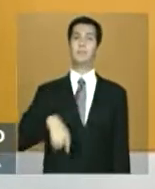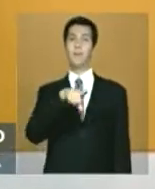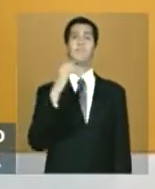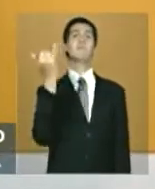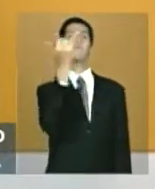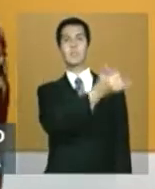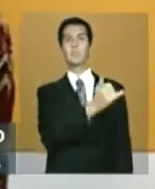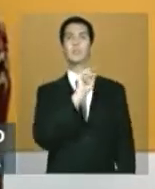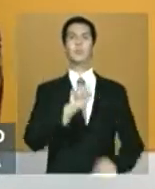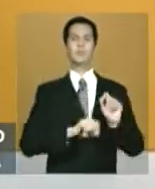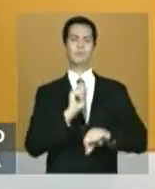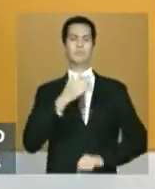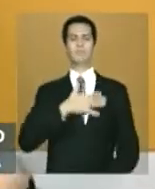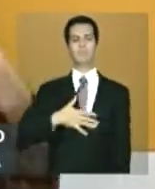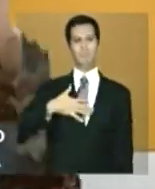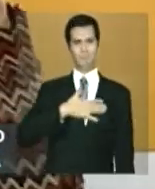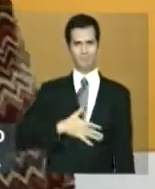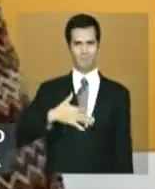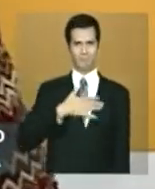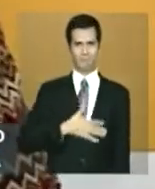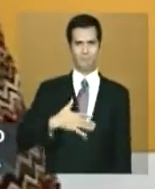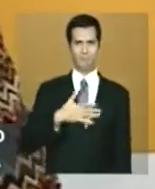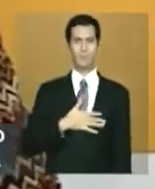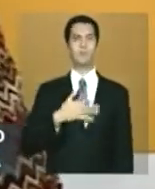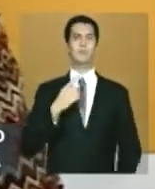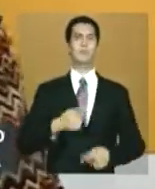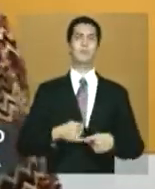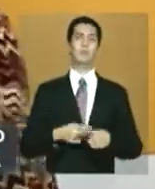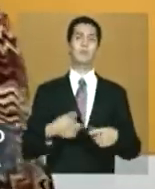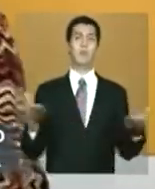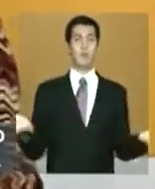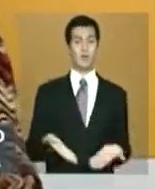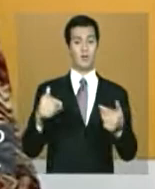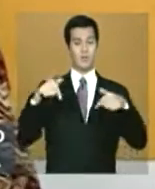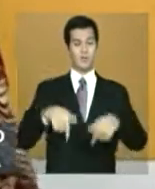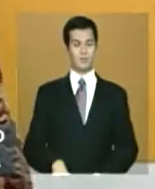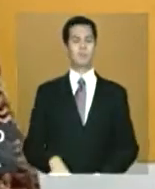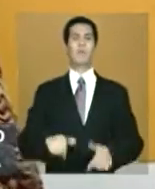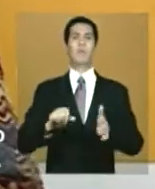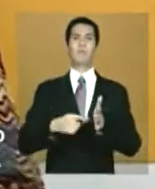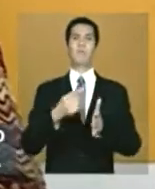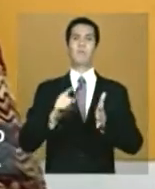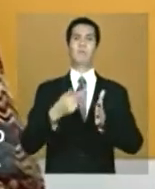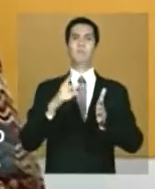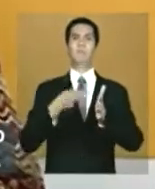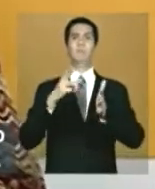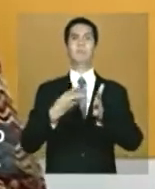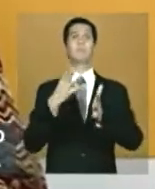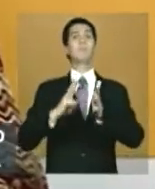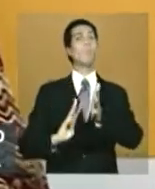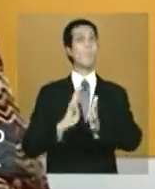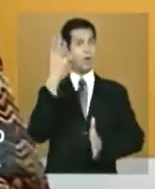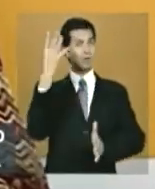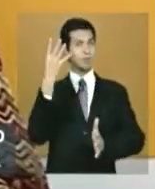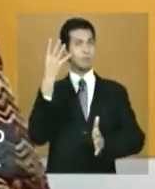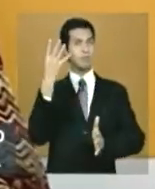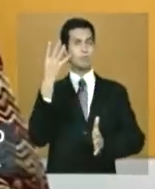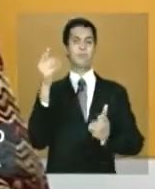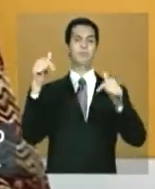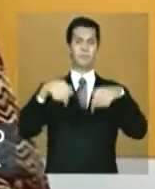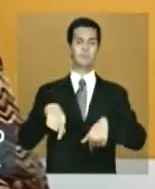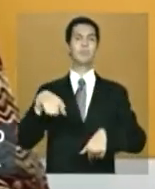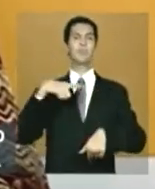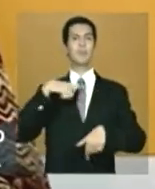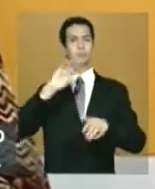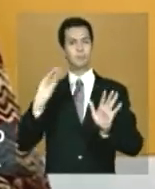satisfação de ter nesta quarta Edição né a incorporação da etnia e